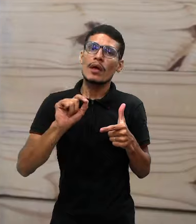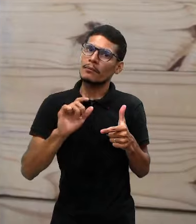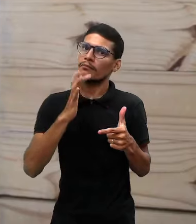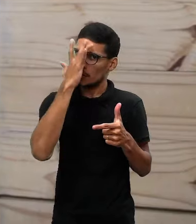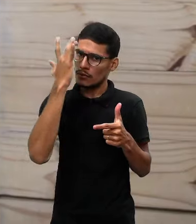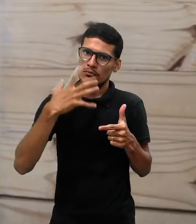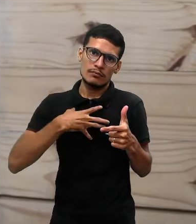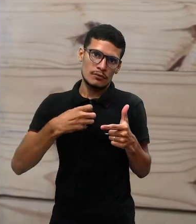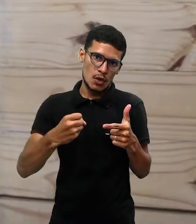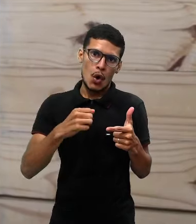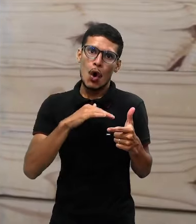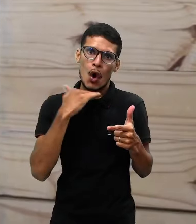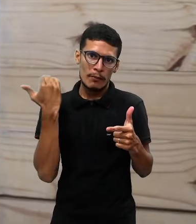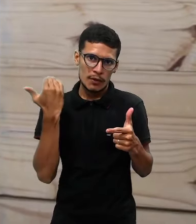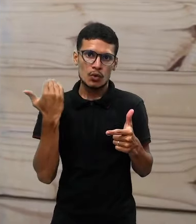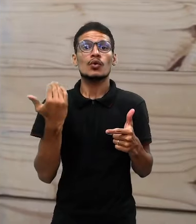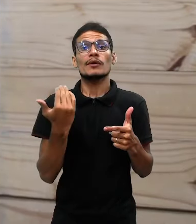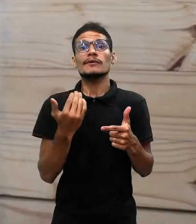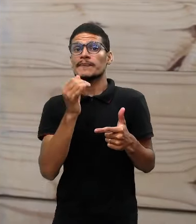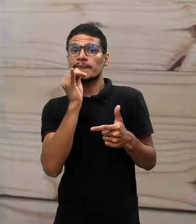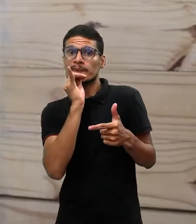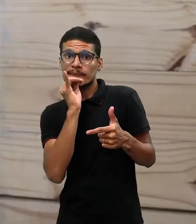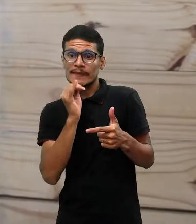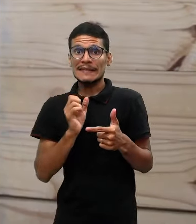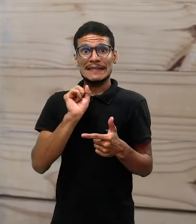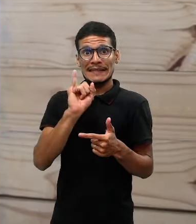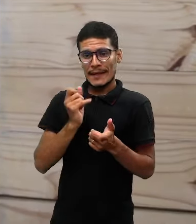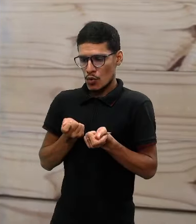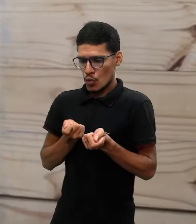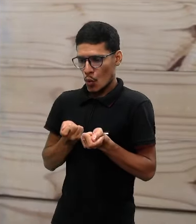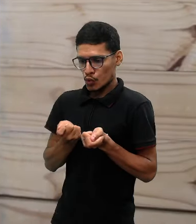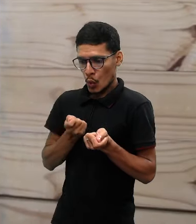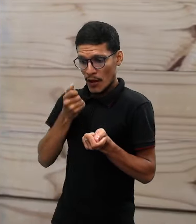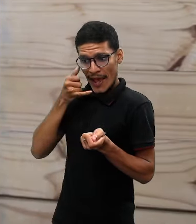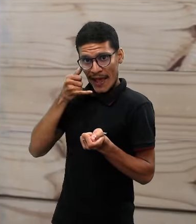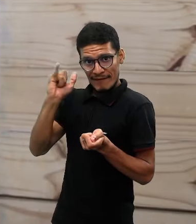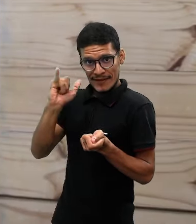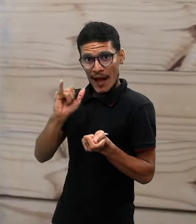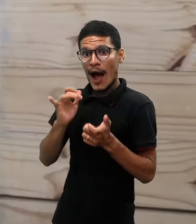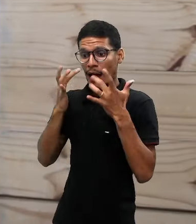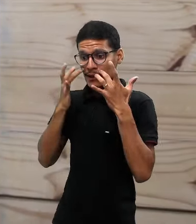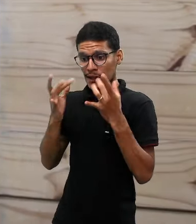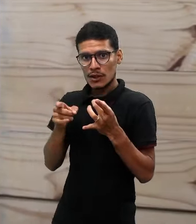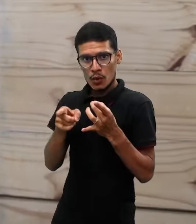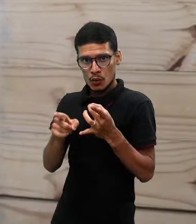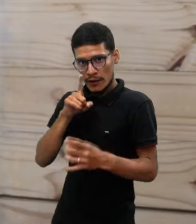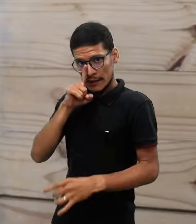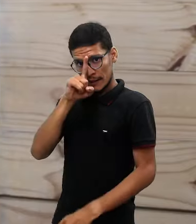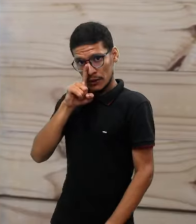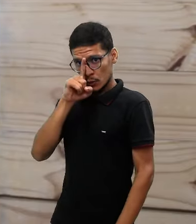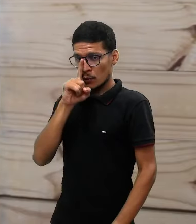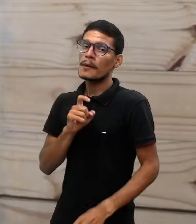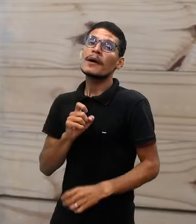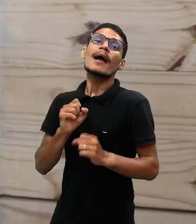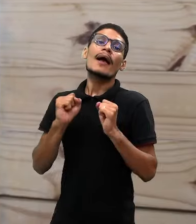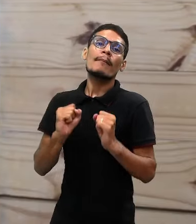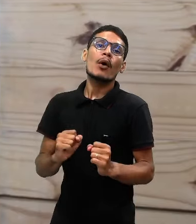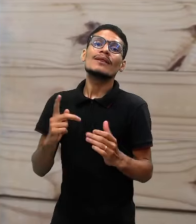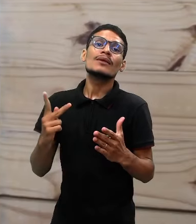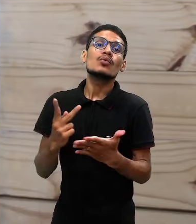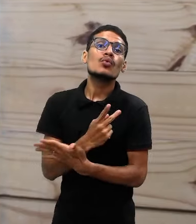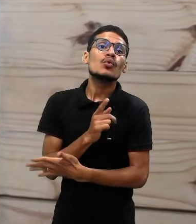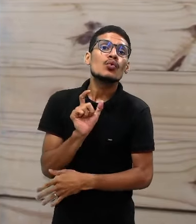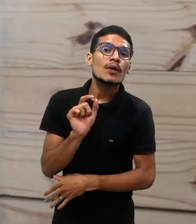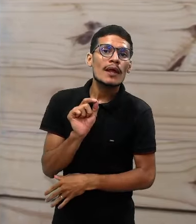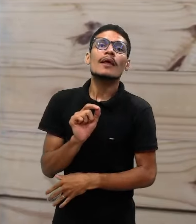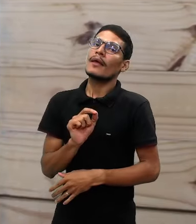Tá? Então, a mitigação, o controle, a atenção a esses riscos, na verdade, é o que